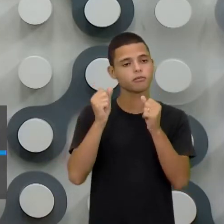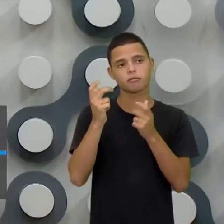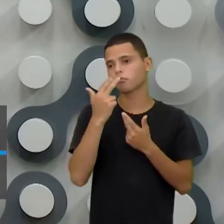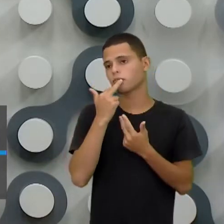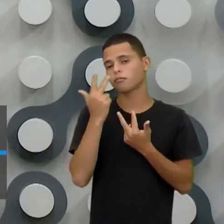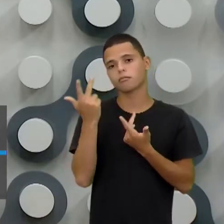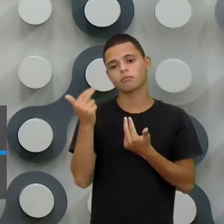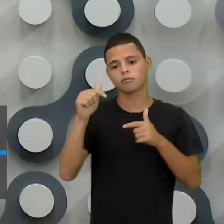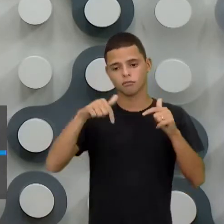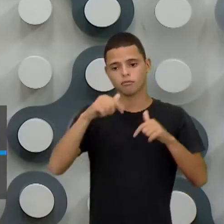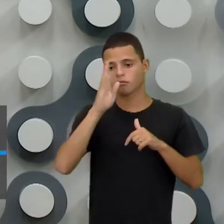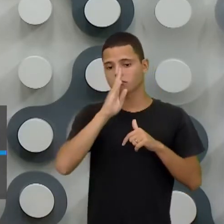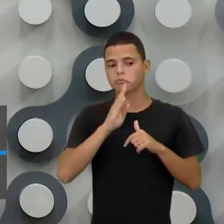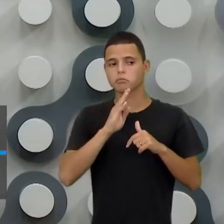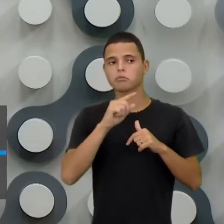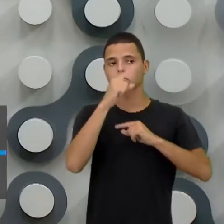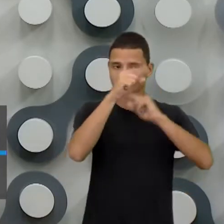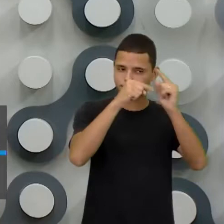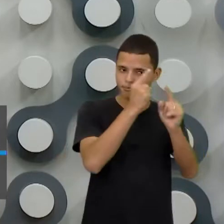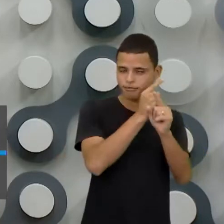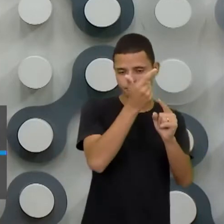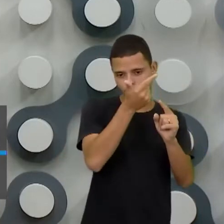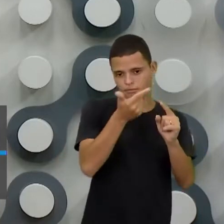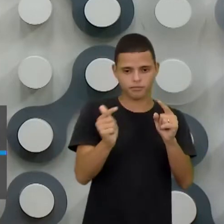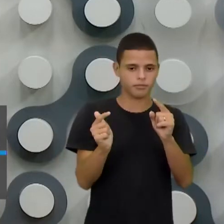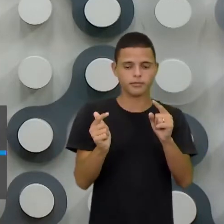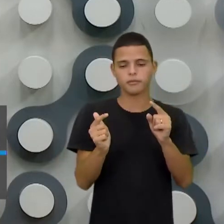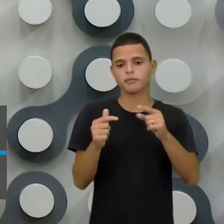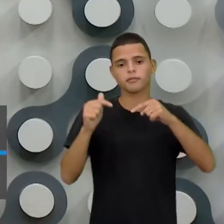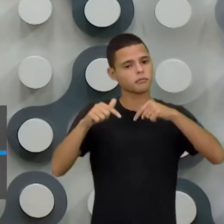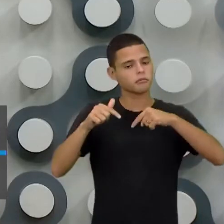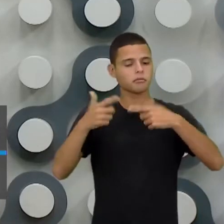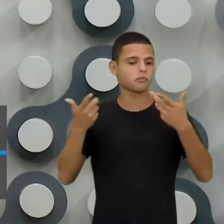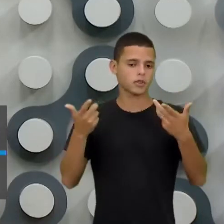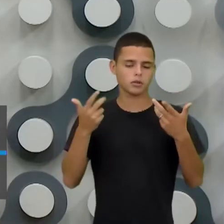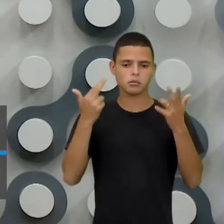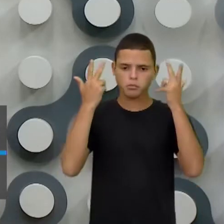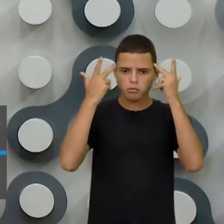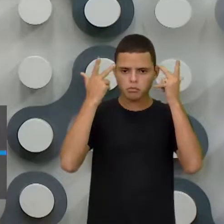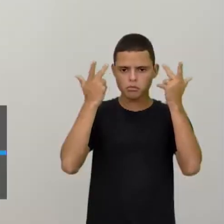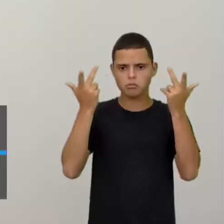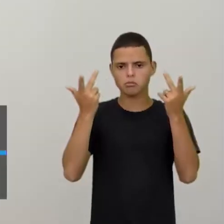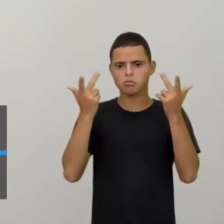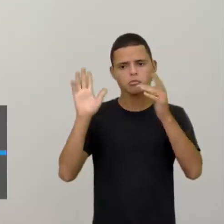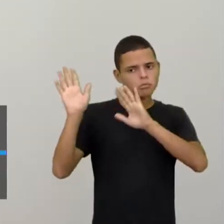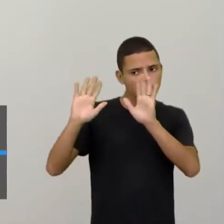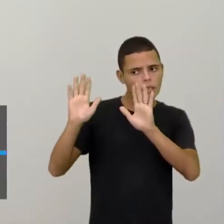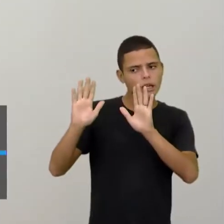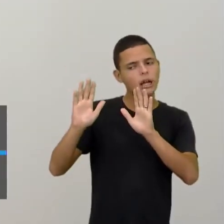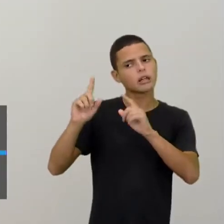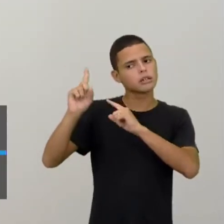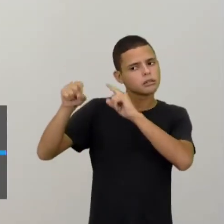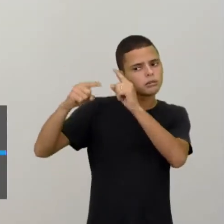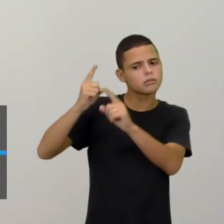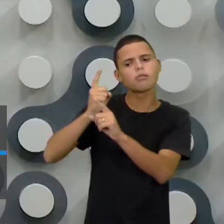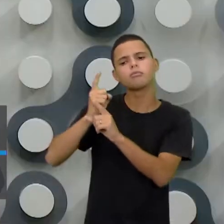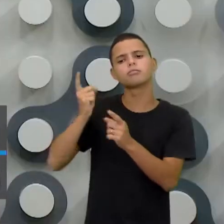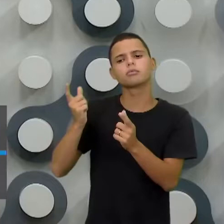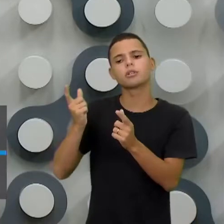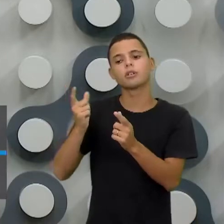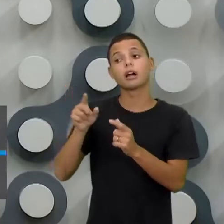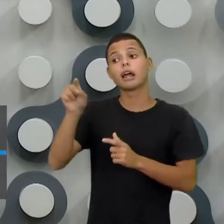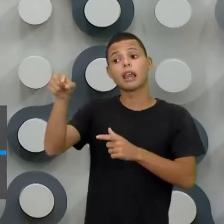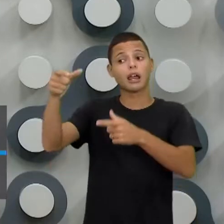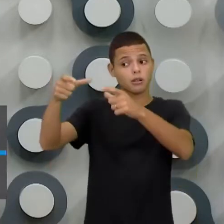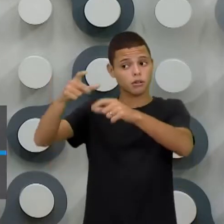Né? Então, o sentido semântico aqui, numa contexto informal, beijos, até mais, né? Beijos pra você. Lá,